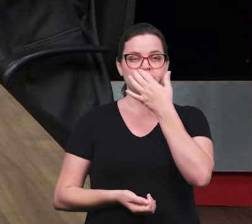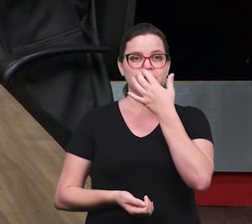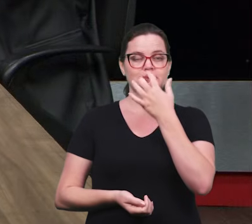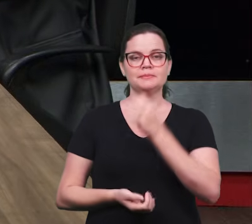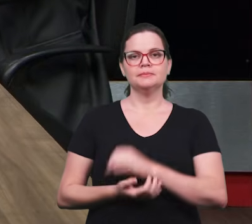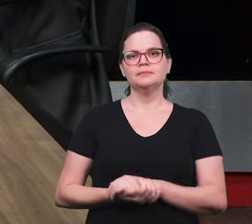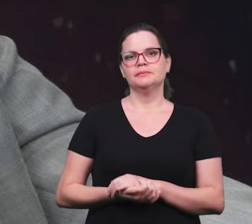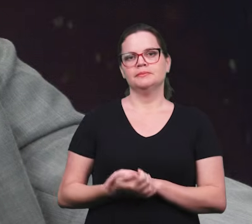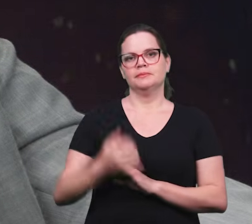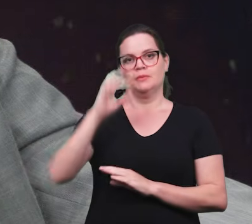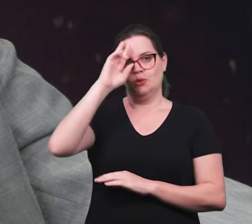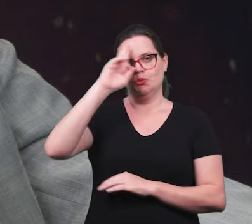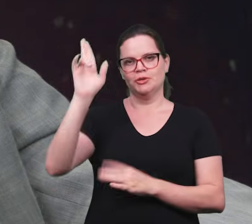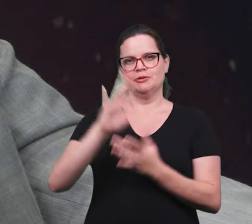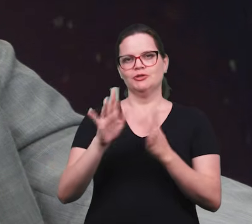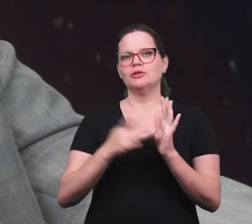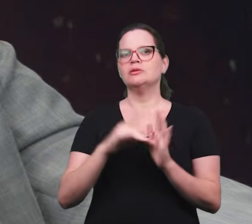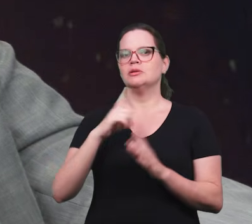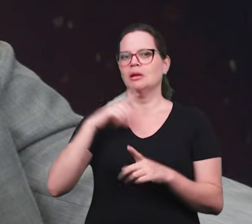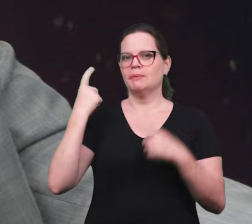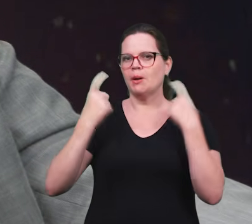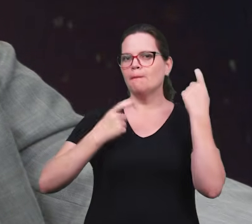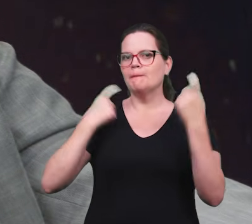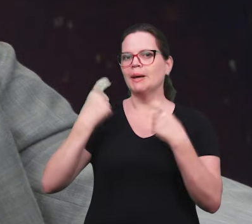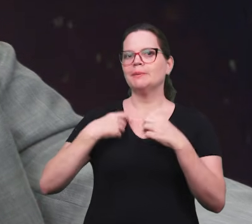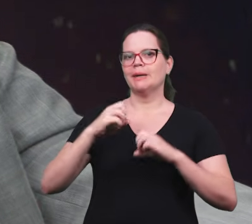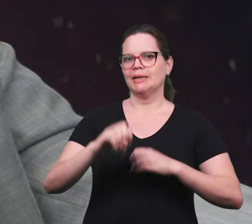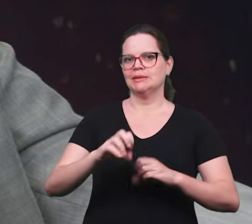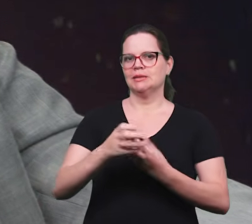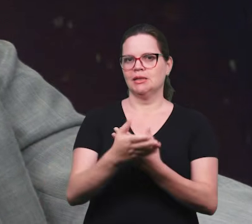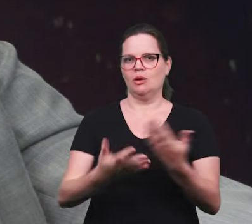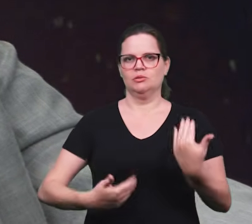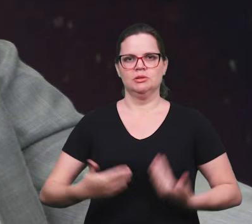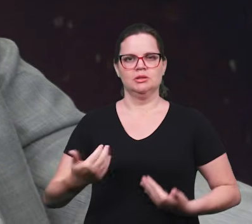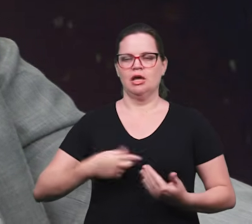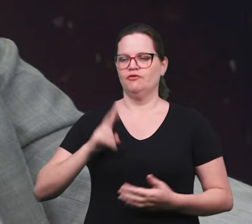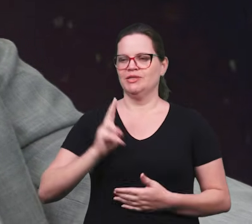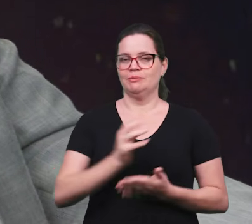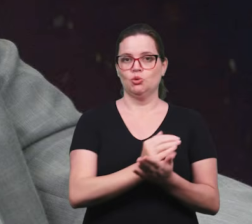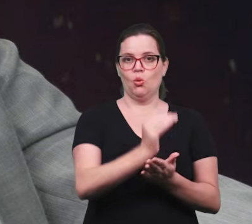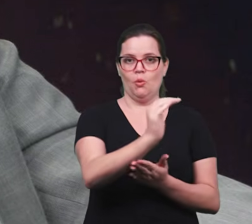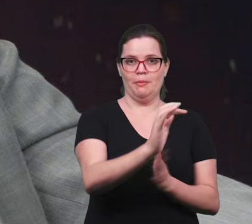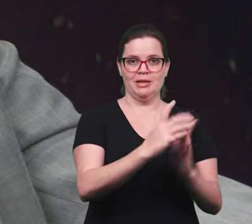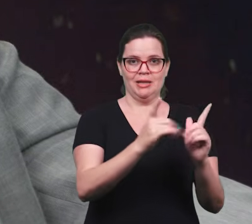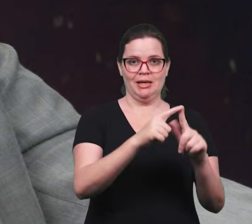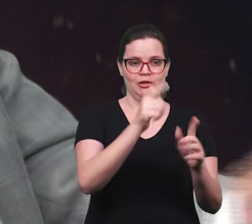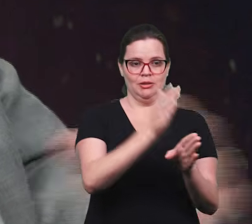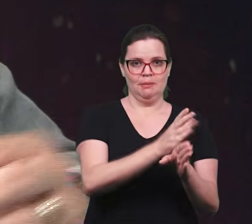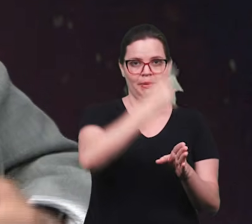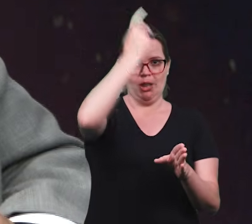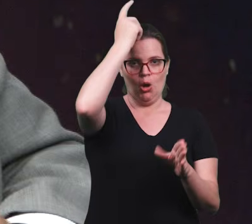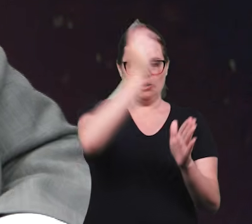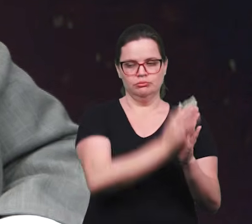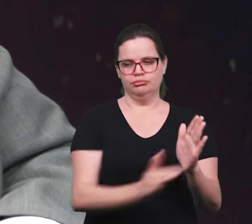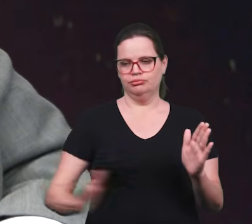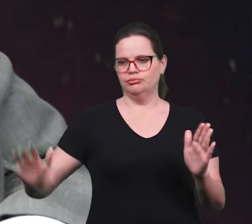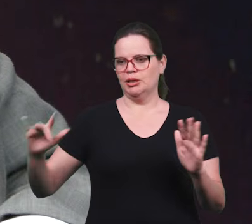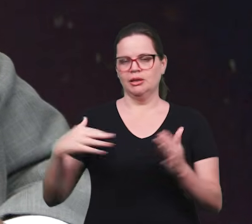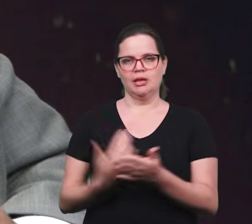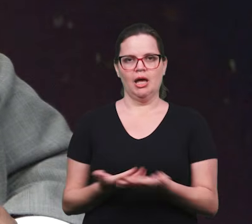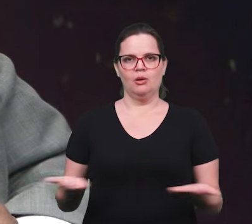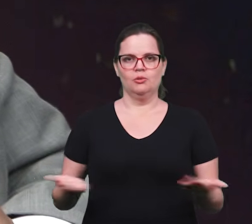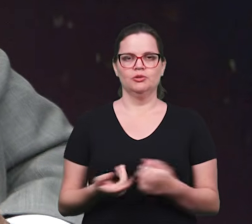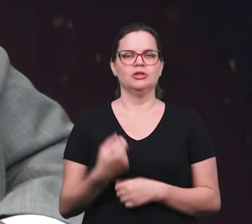essa é a preocupação do Senhor para com a sua igreja durante todo o tempo, né? Nós vamos ver que hoje nós vemos às